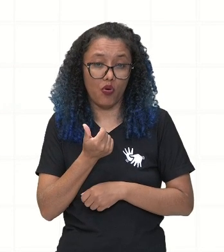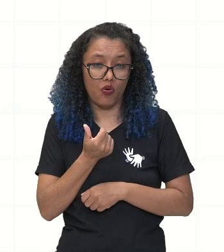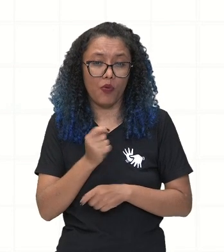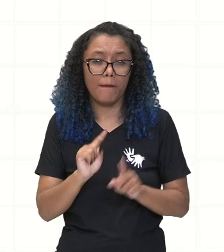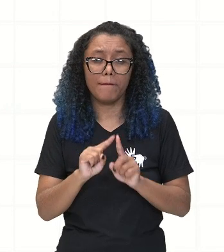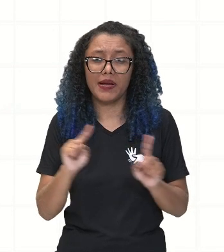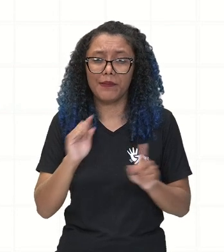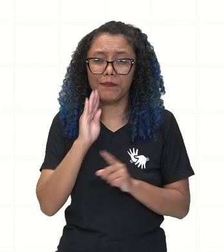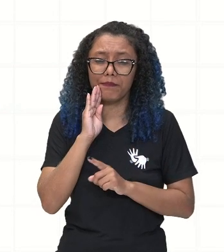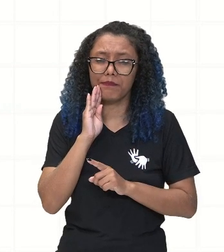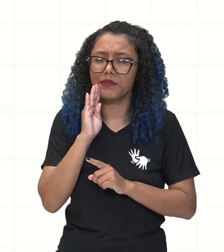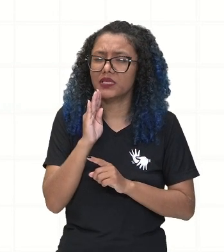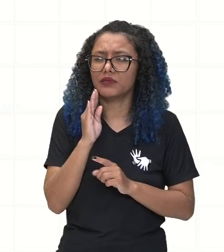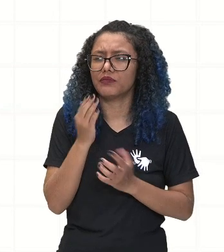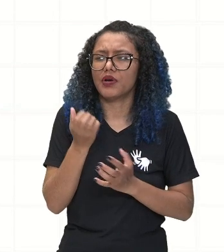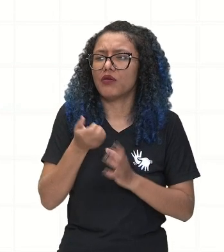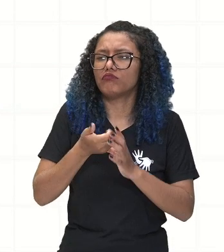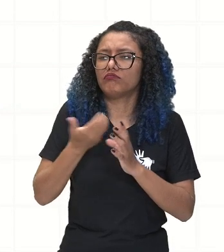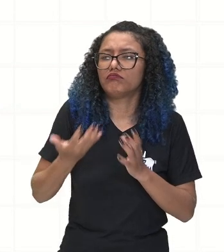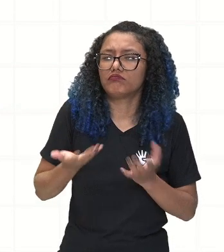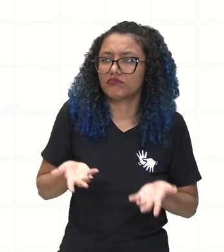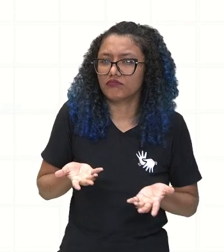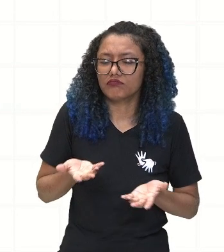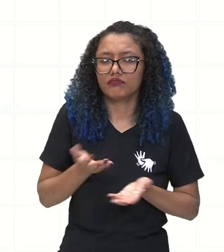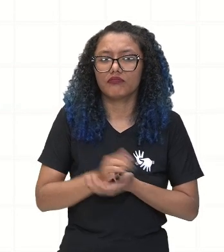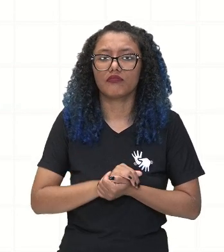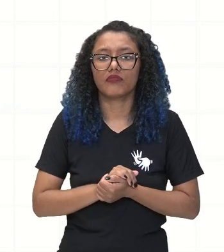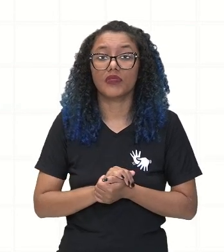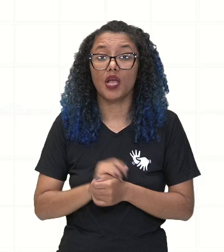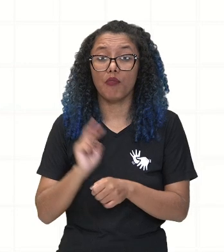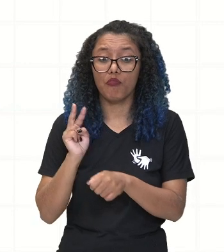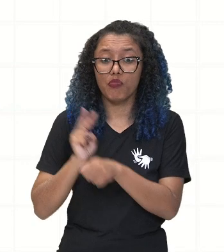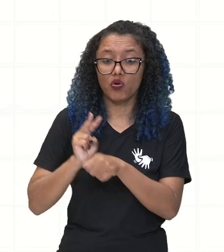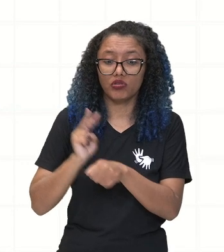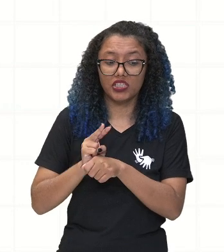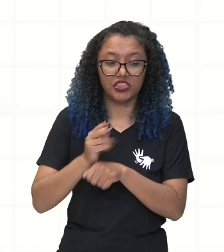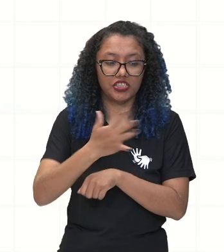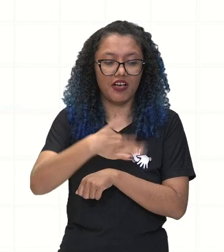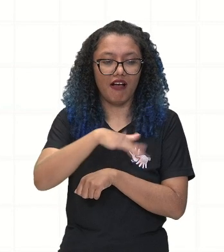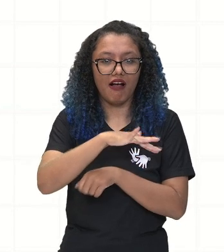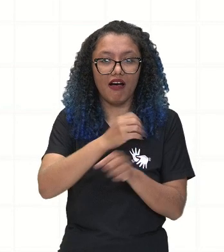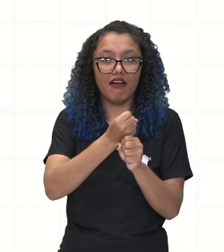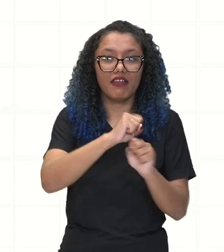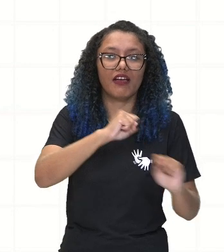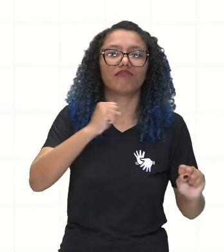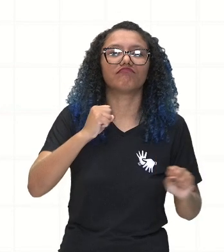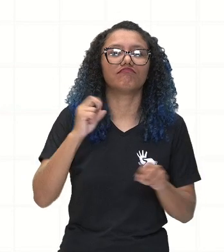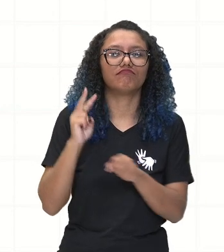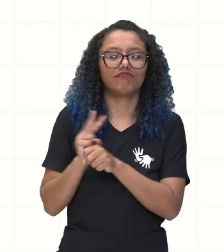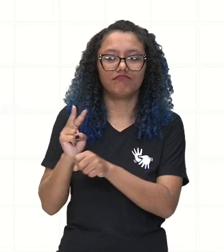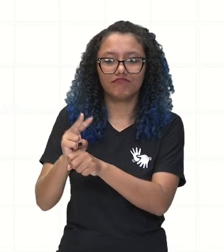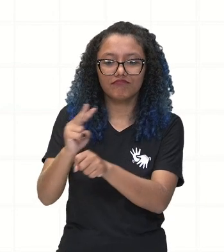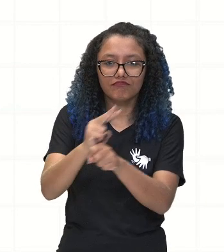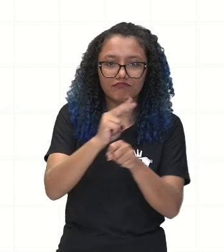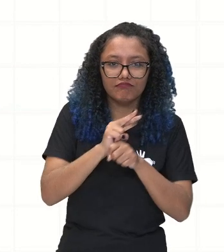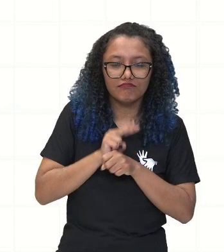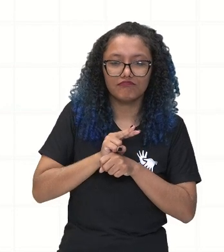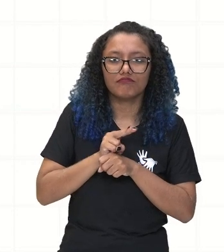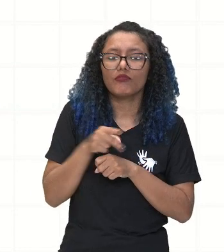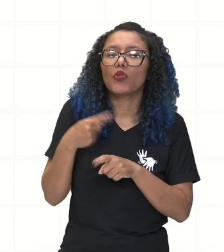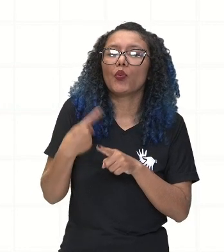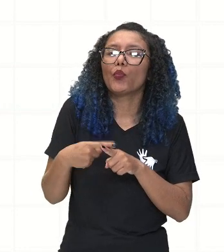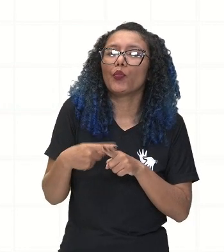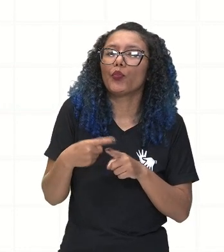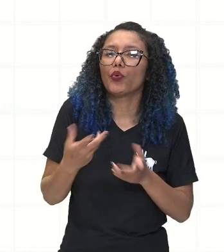suas principais características e funções era proteger o território, visto que essas capitanias gerais elas